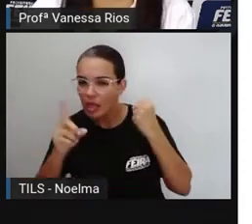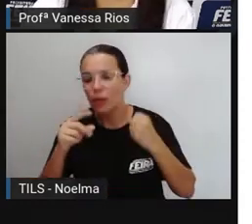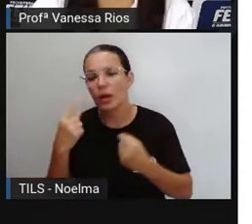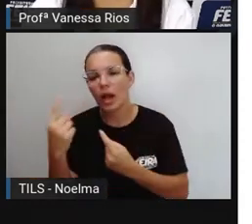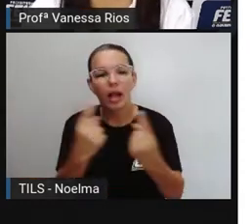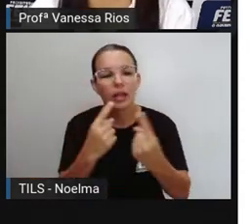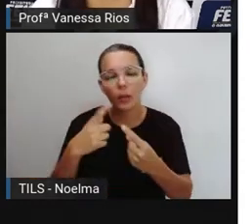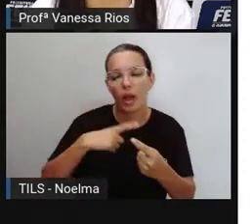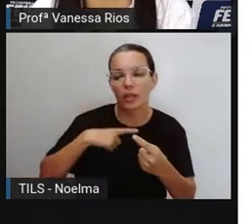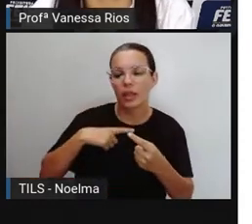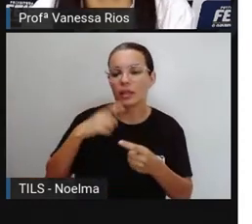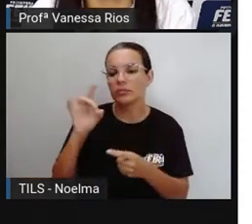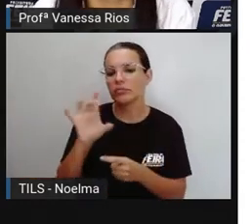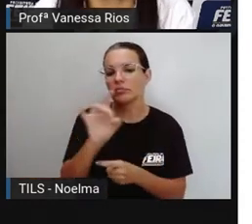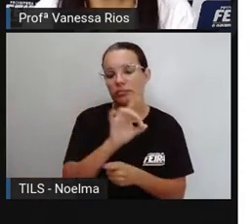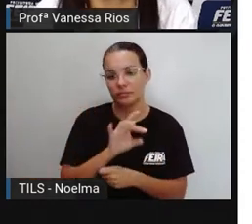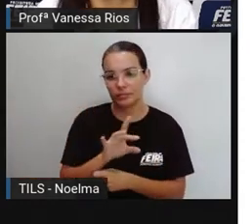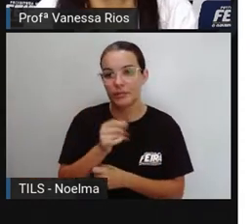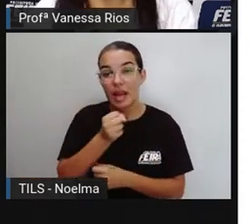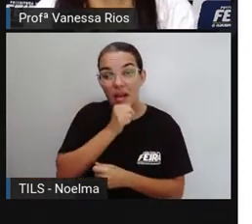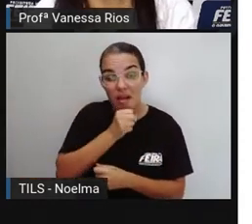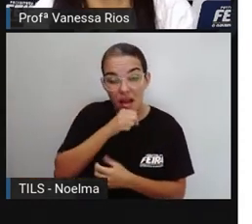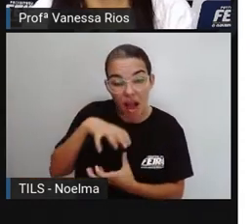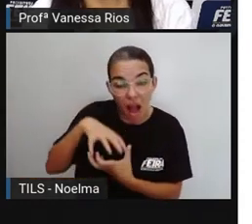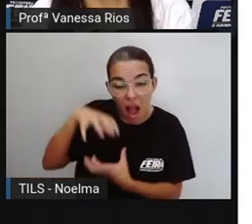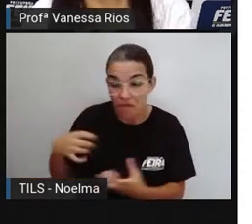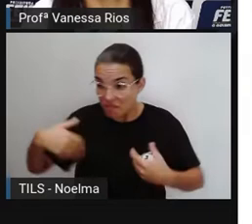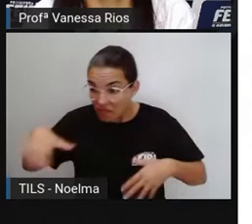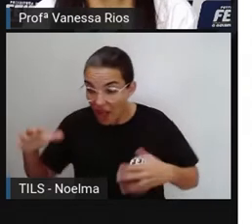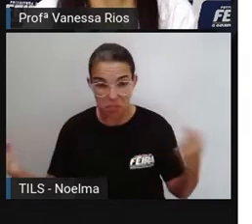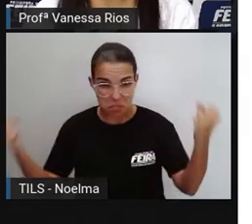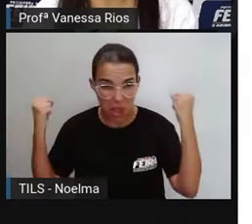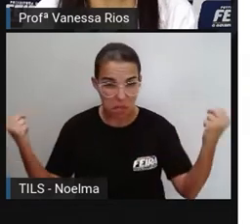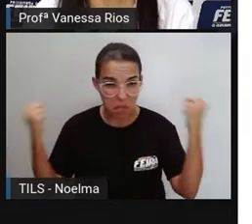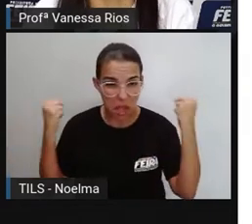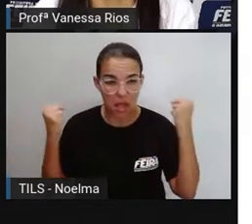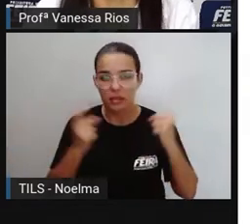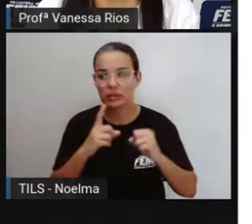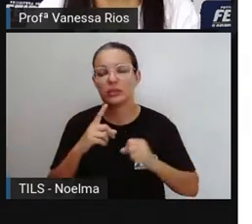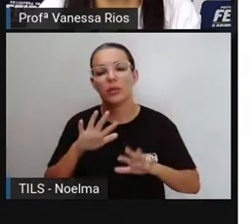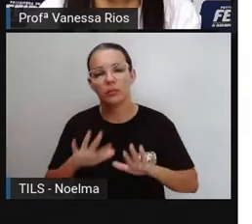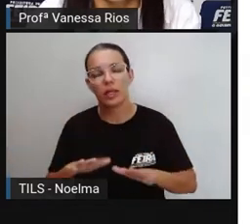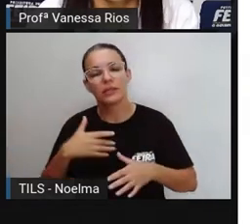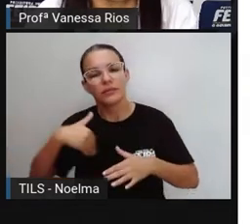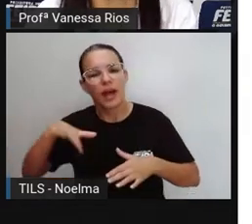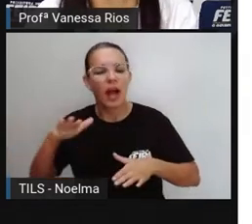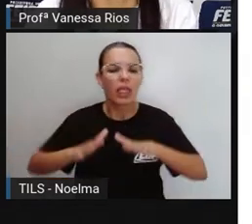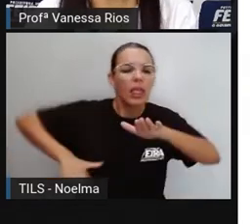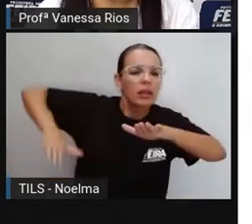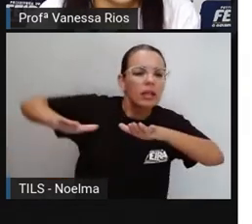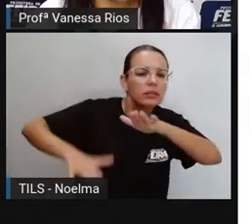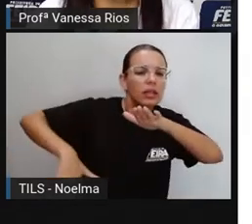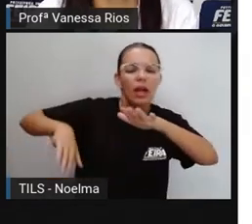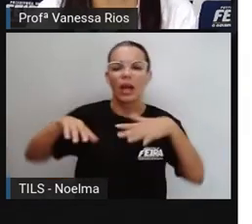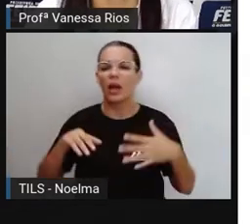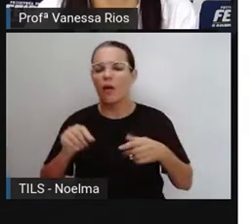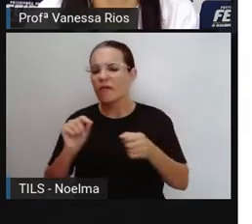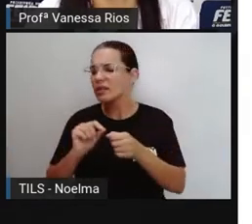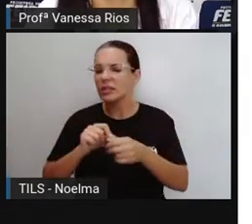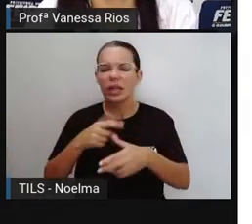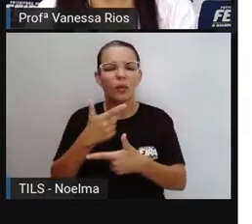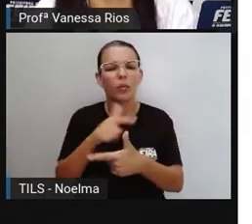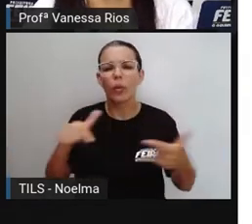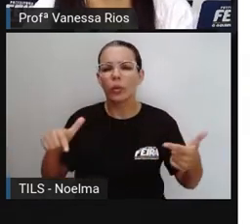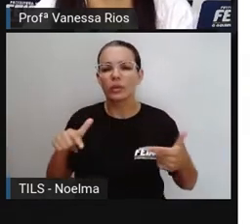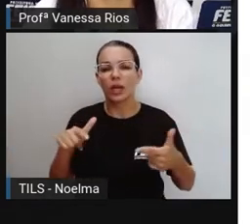atividade, tem o seu tipo de exercício específico, mas é algo que está sendo sempre divulgado e